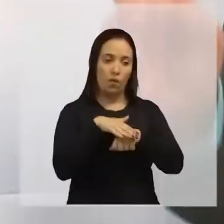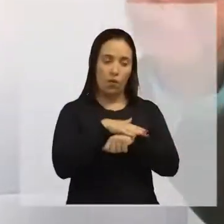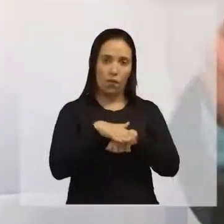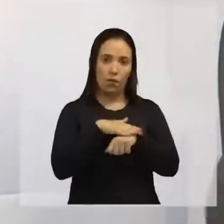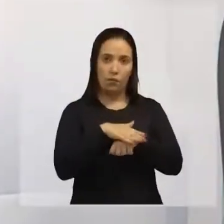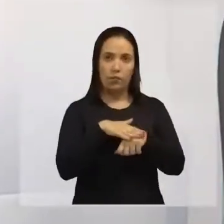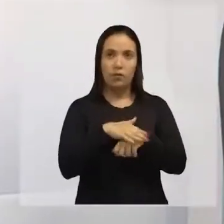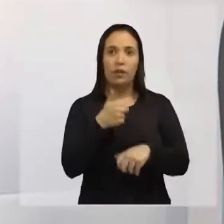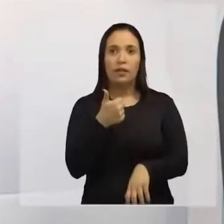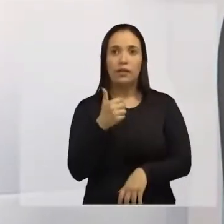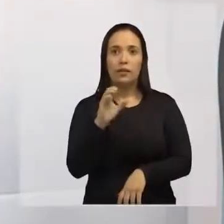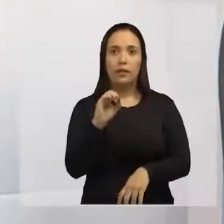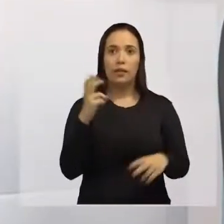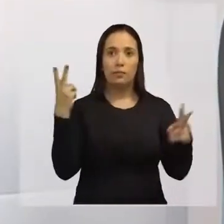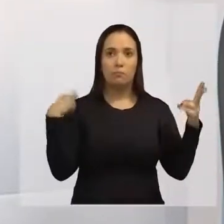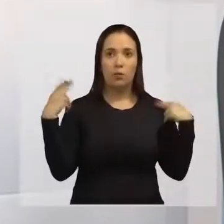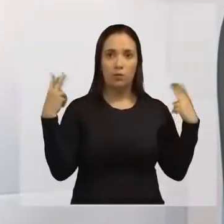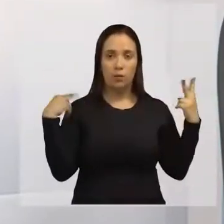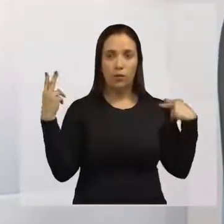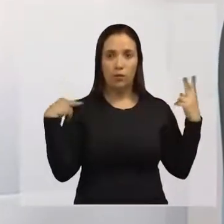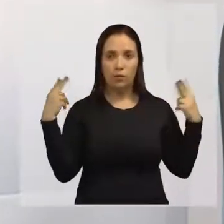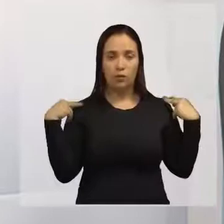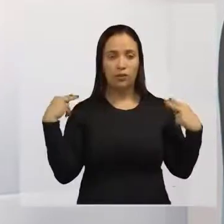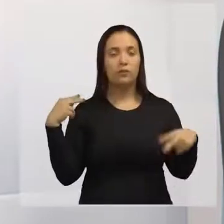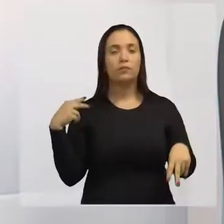não sabiam o nome dos jogadores da seleção.